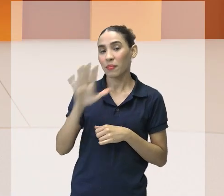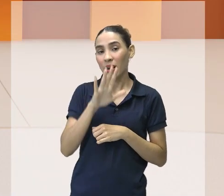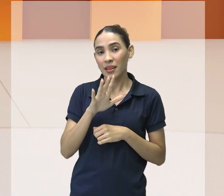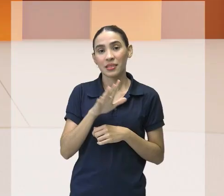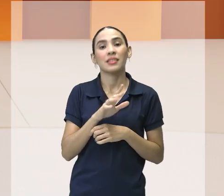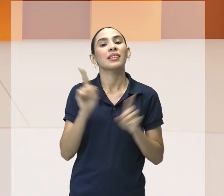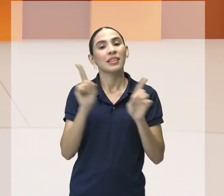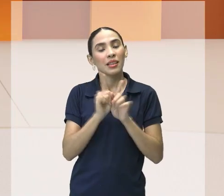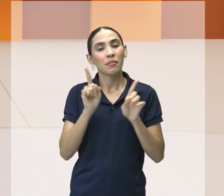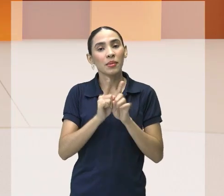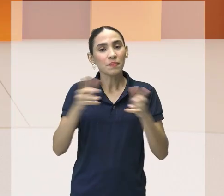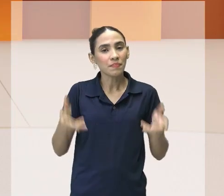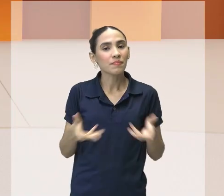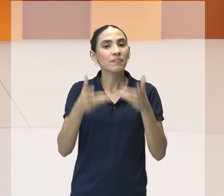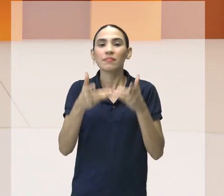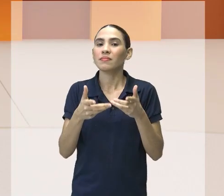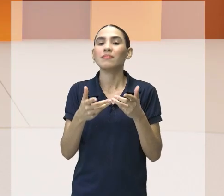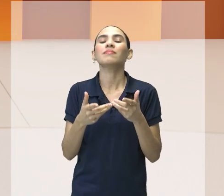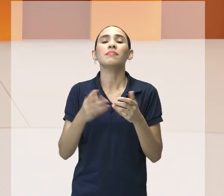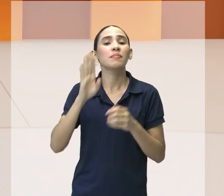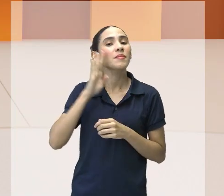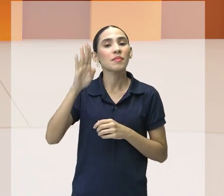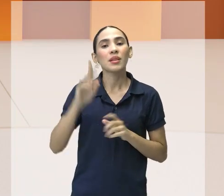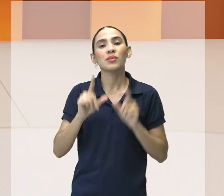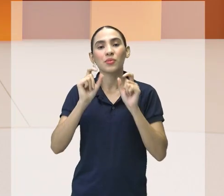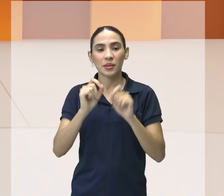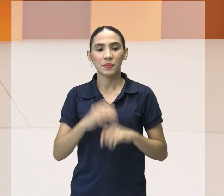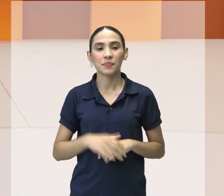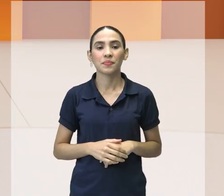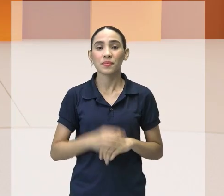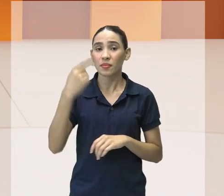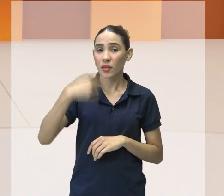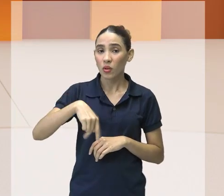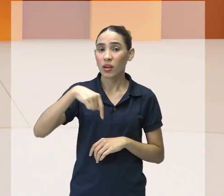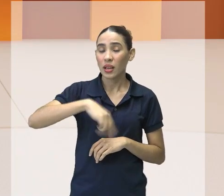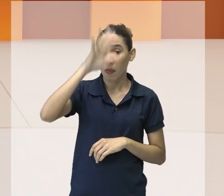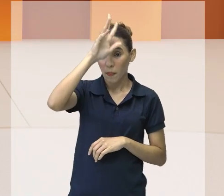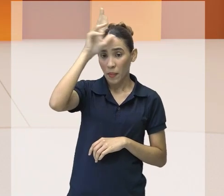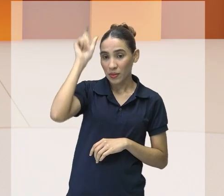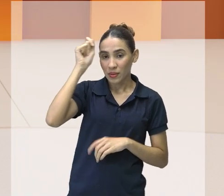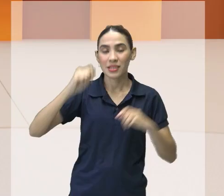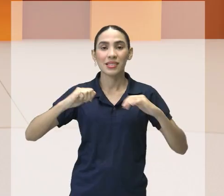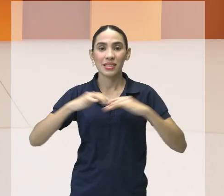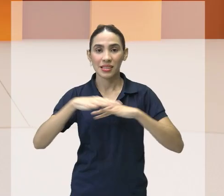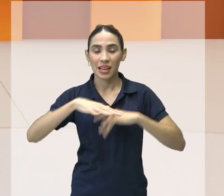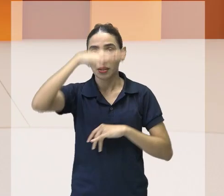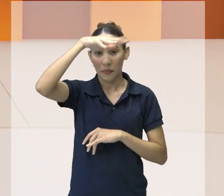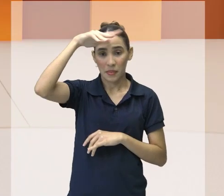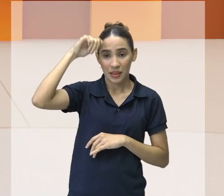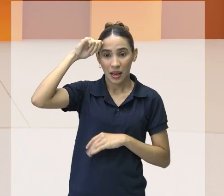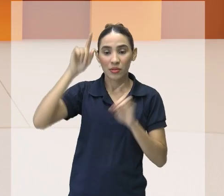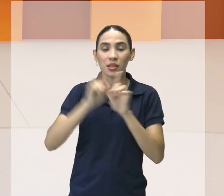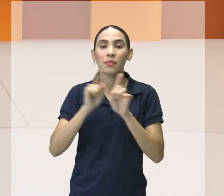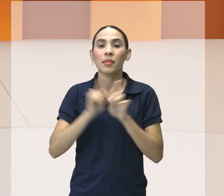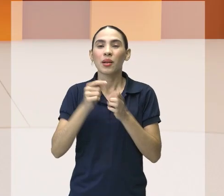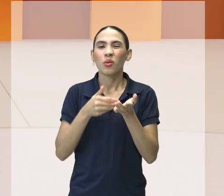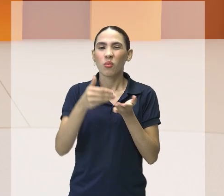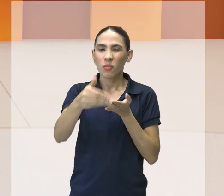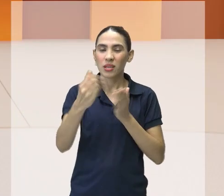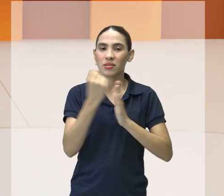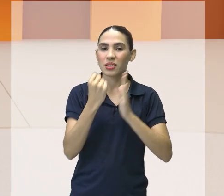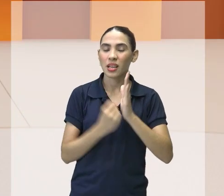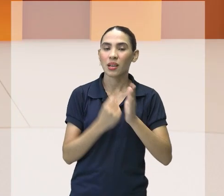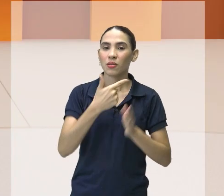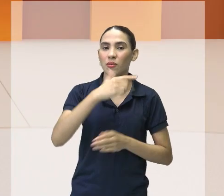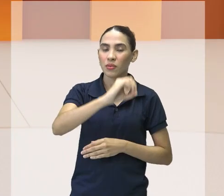isso movimentou muito, principalmente aqui no Amazonas, nas cidades de Manaus, onde no início lá do